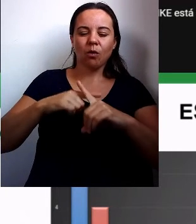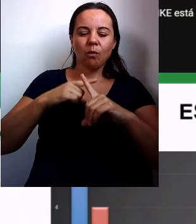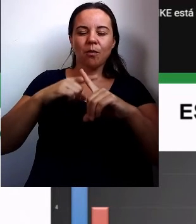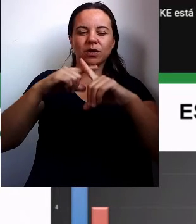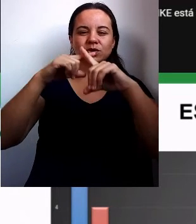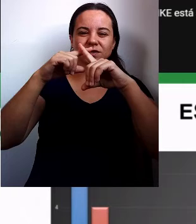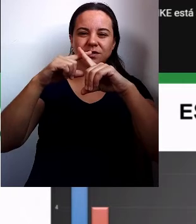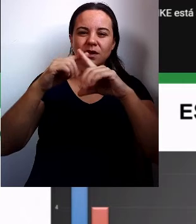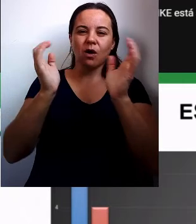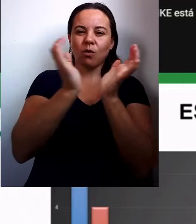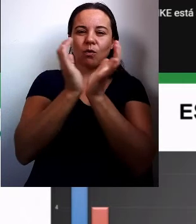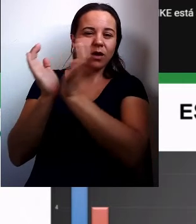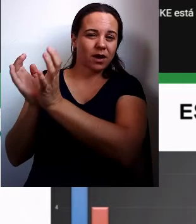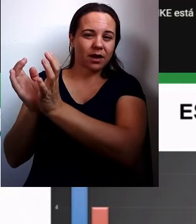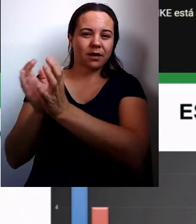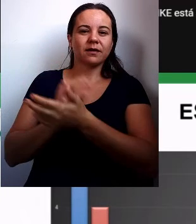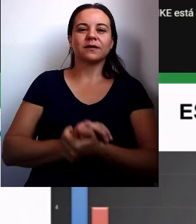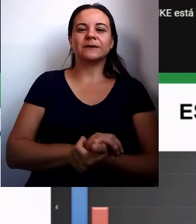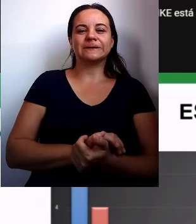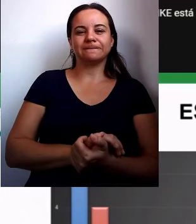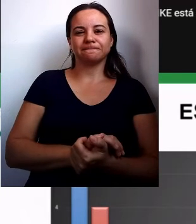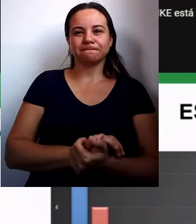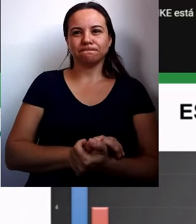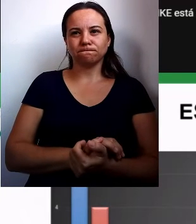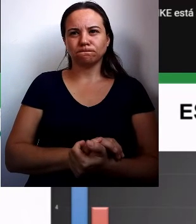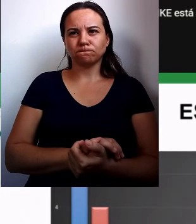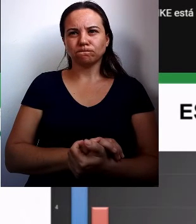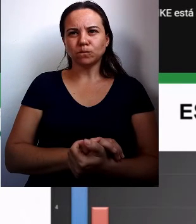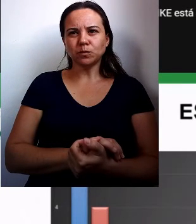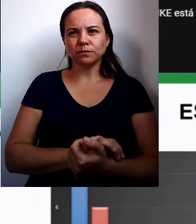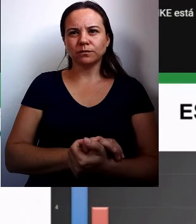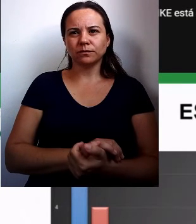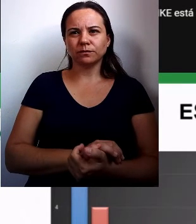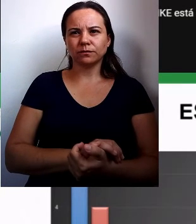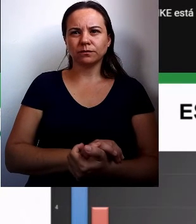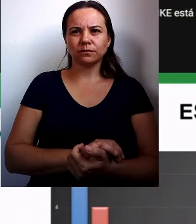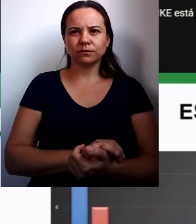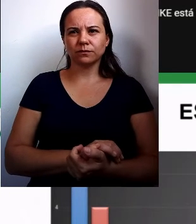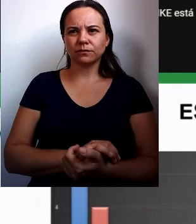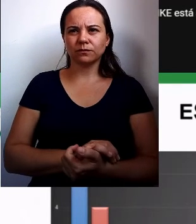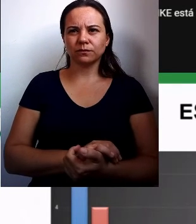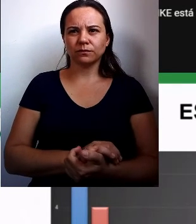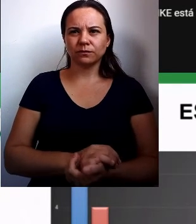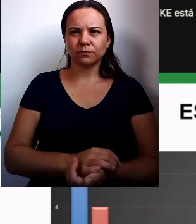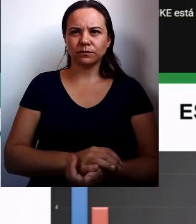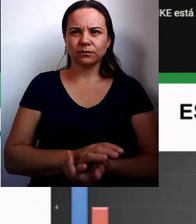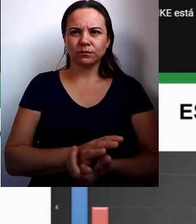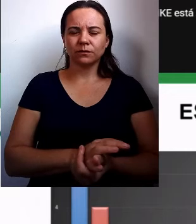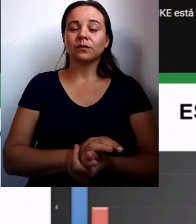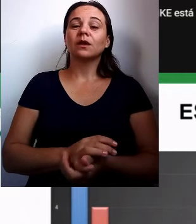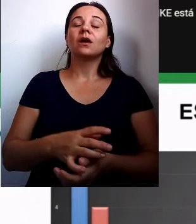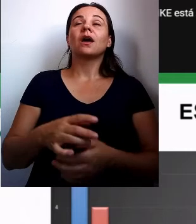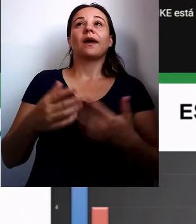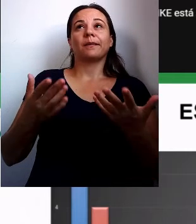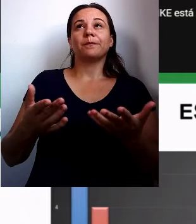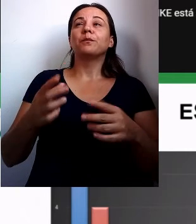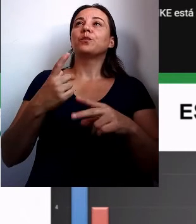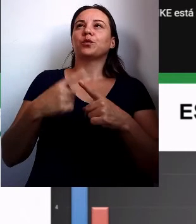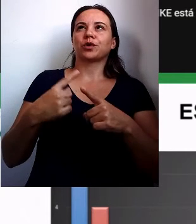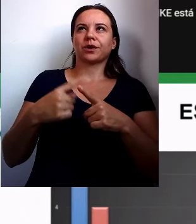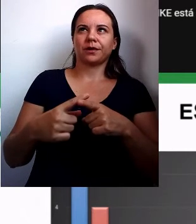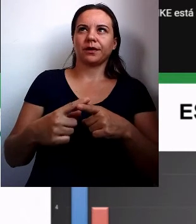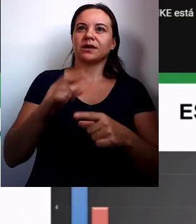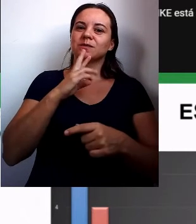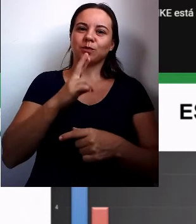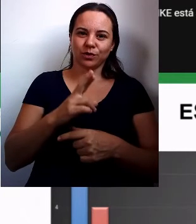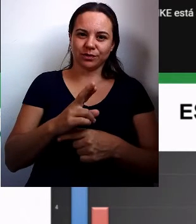ou colaboração entre colegas. Devido à pandemia, como a gente tinha planejado, todo esse jogo seria aplicado em